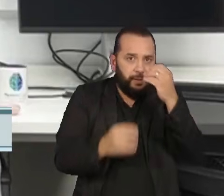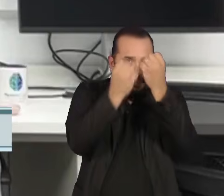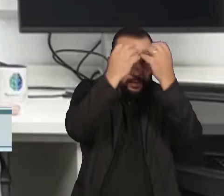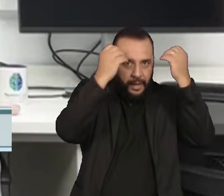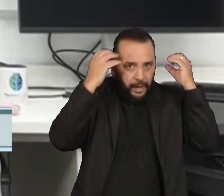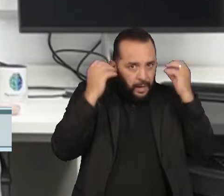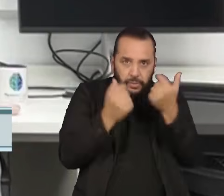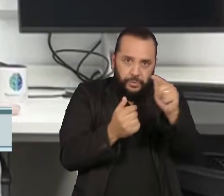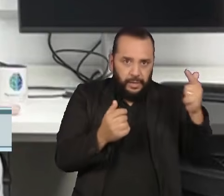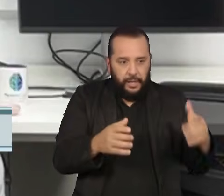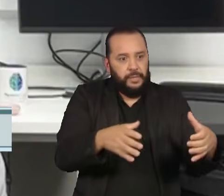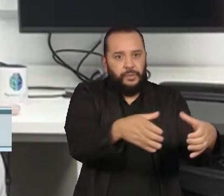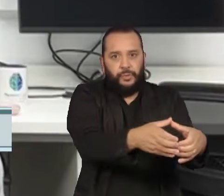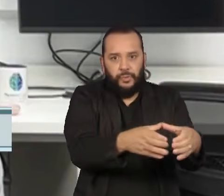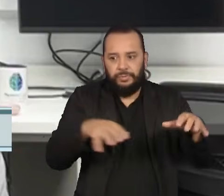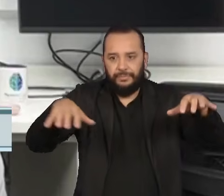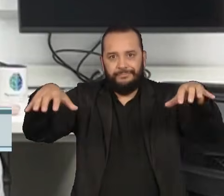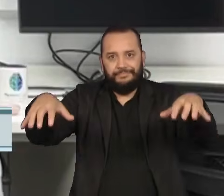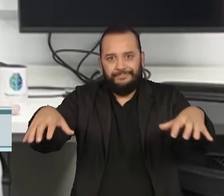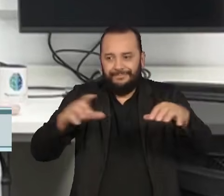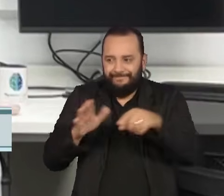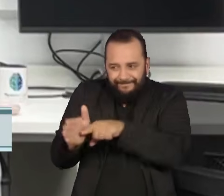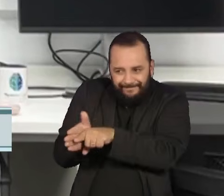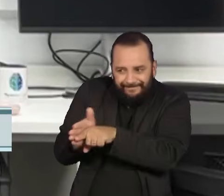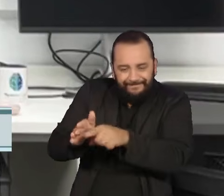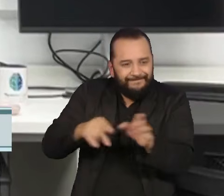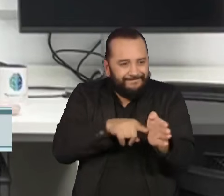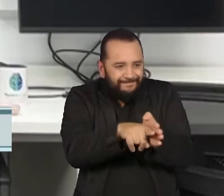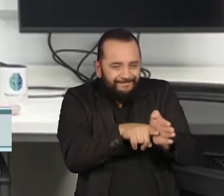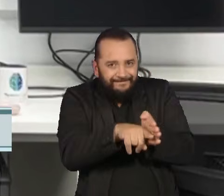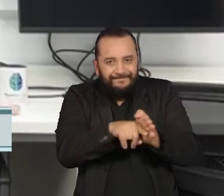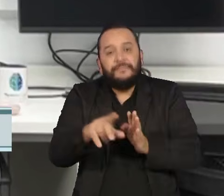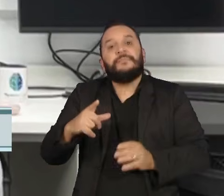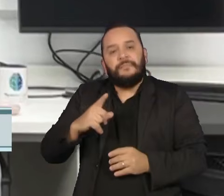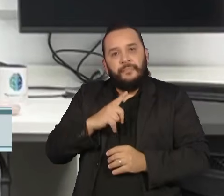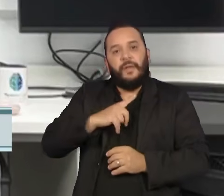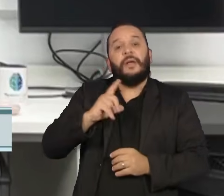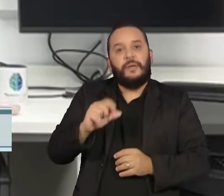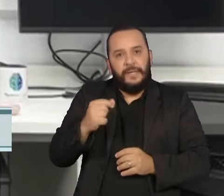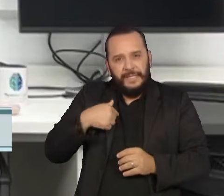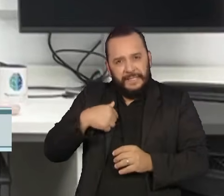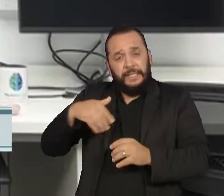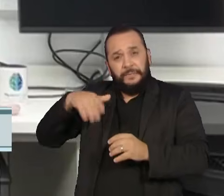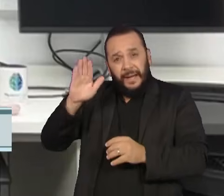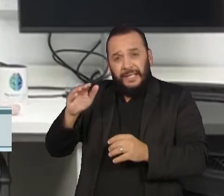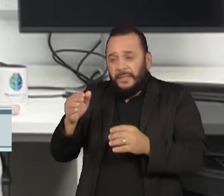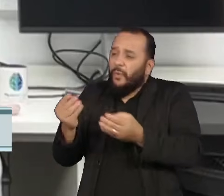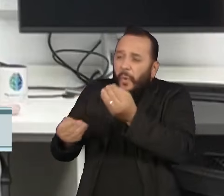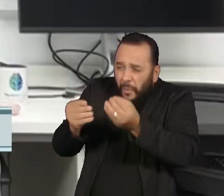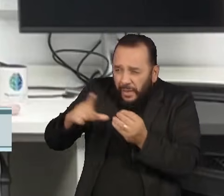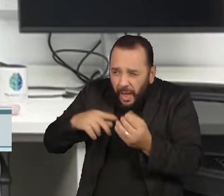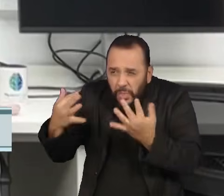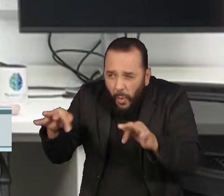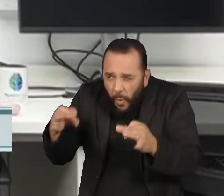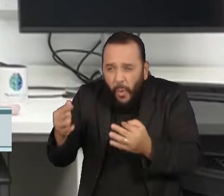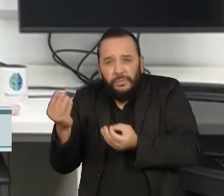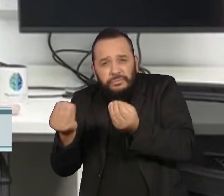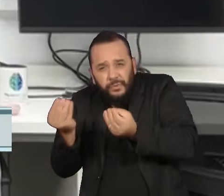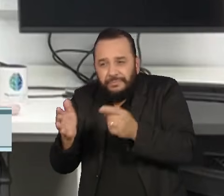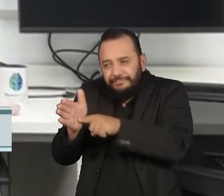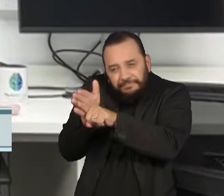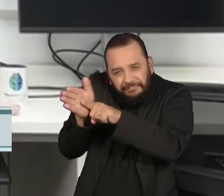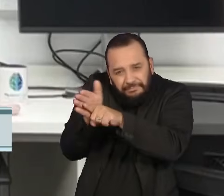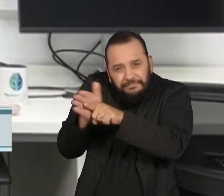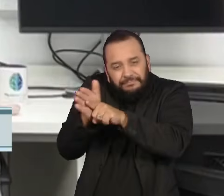uma avaliação um pouquinho mais completa em relação a TDAH e dor, né? Então, as